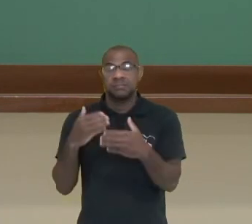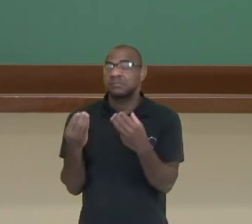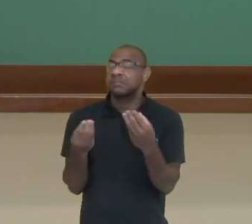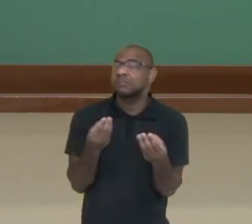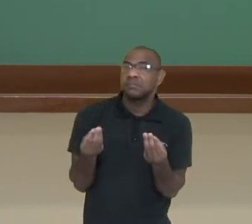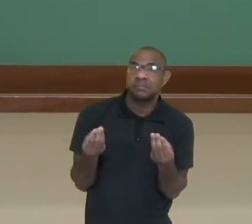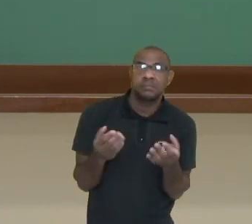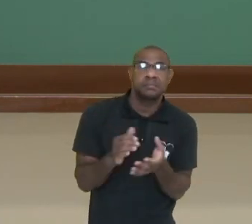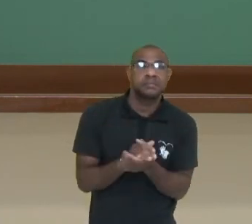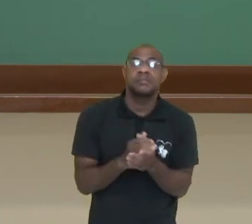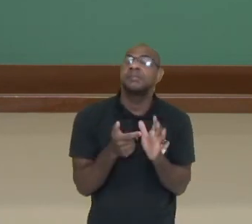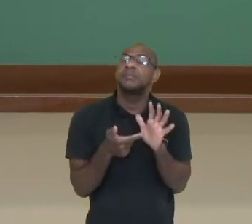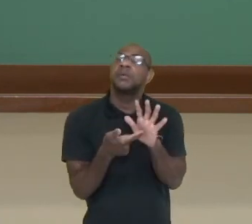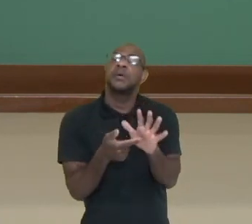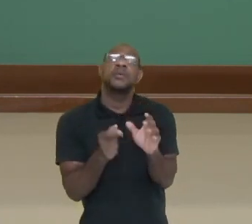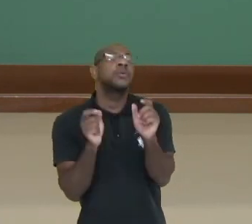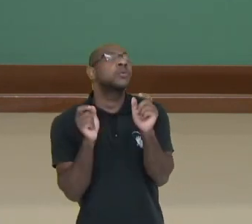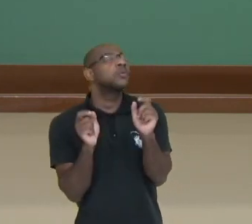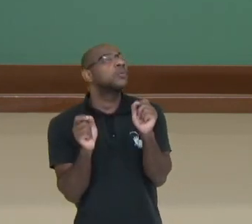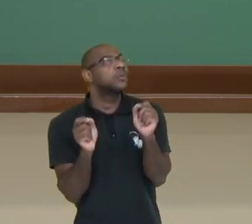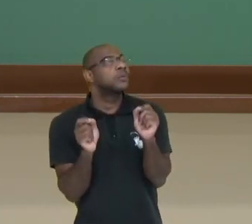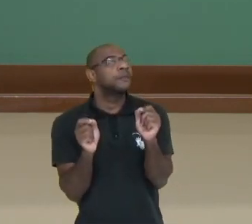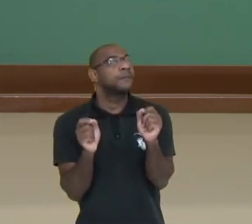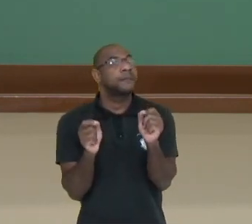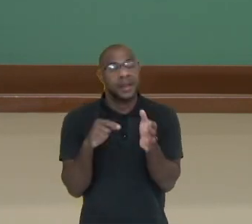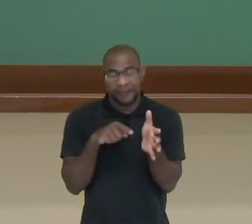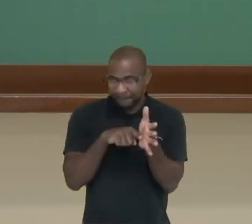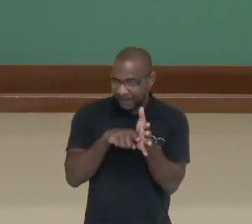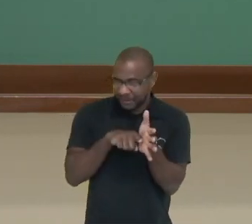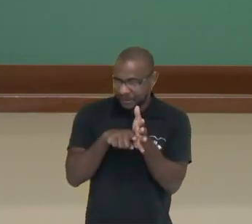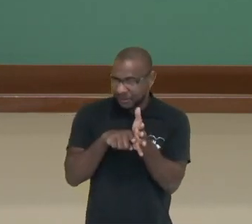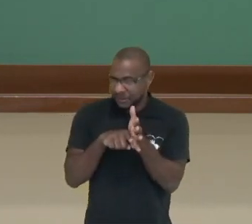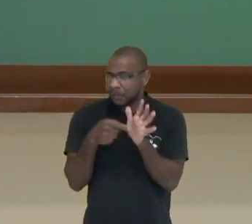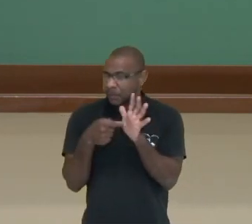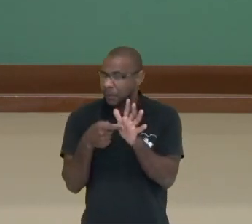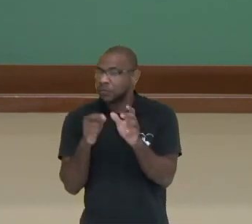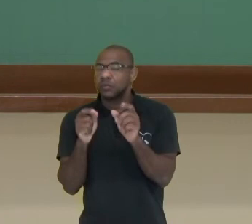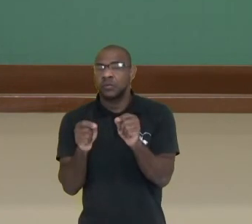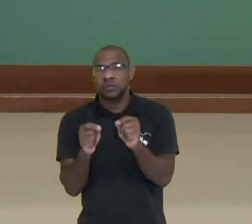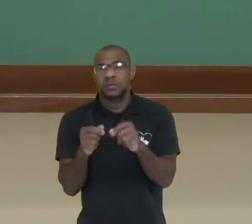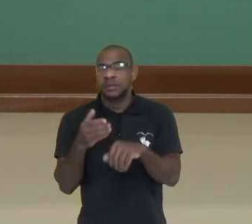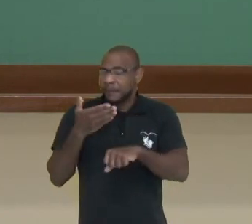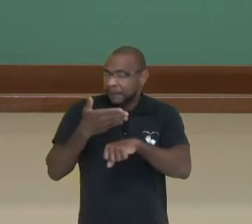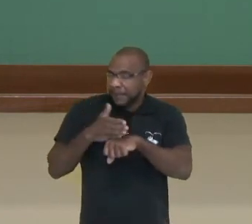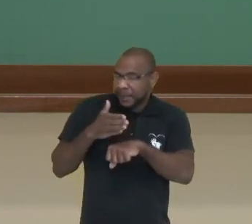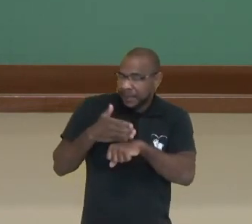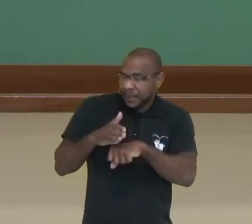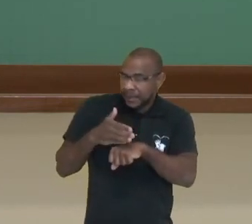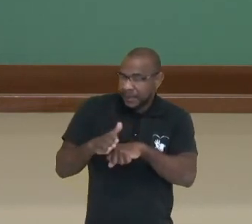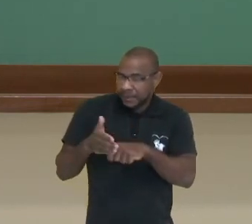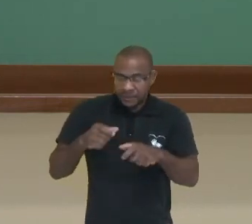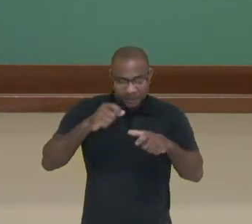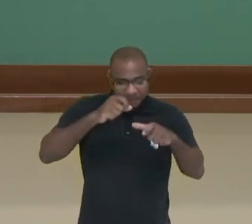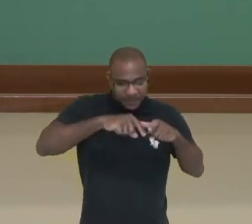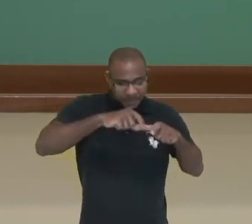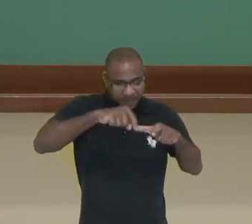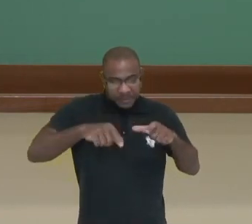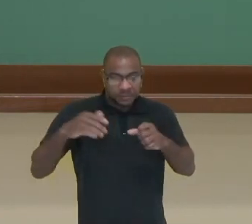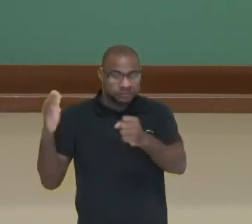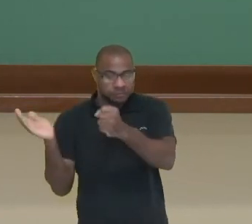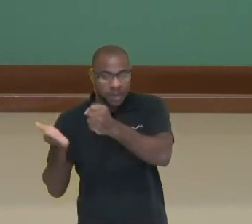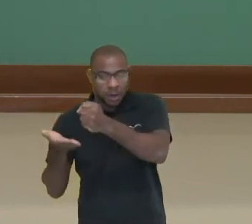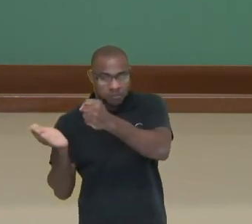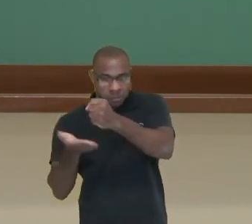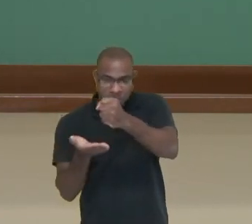nos indicando que as pesquisas, tanto na prática do plantio e da